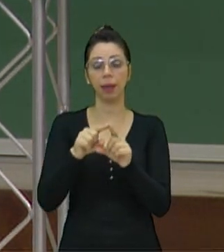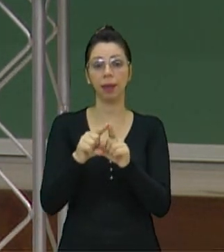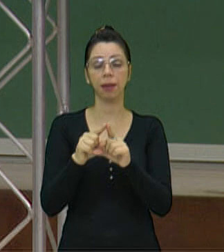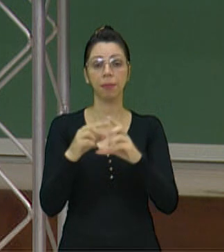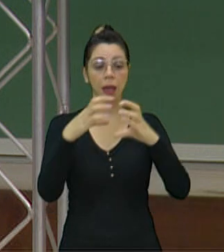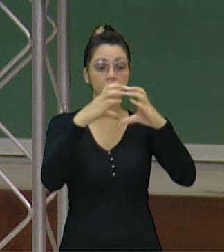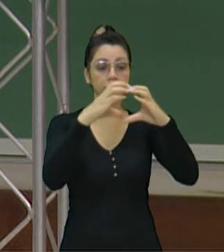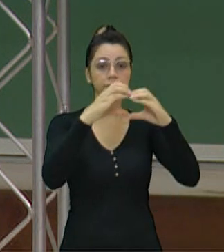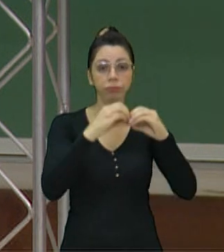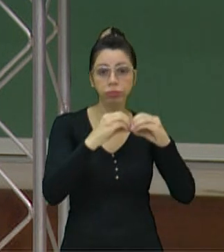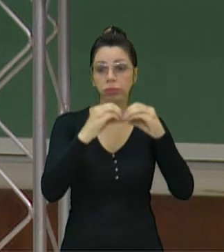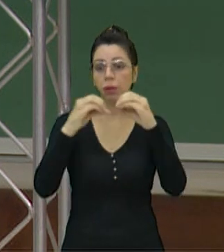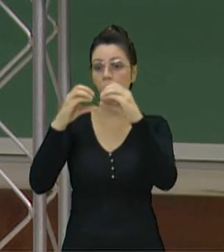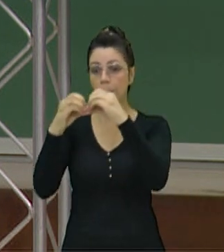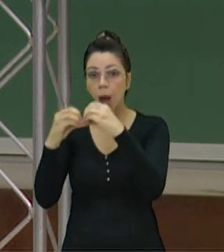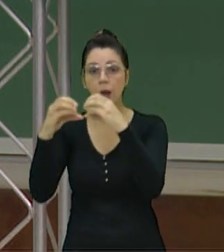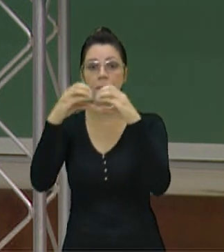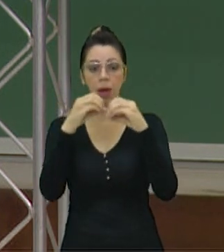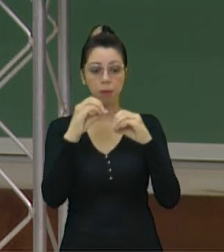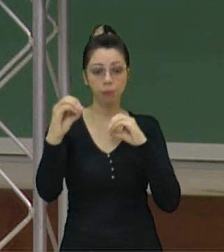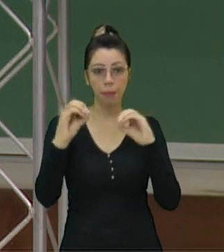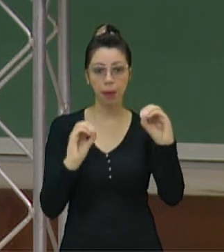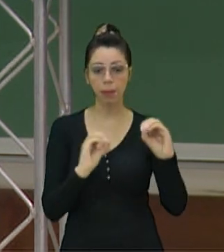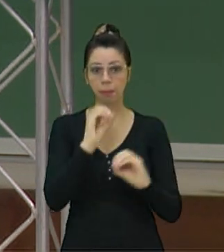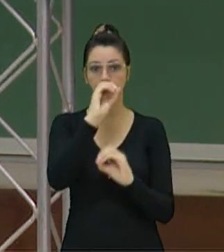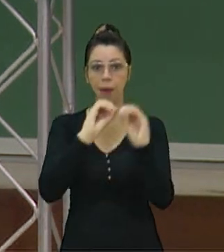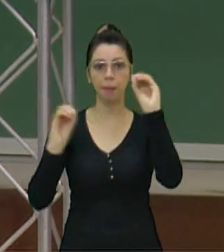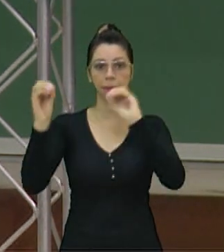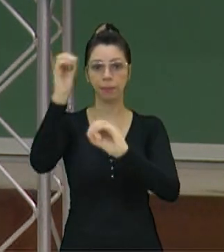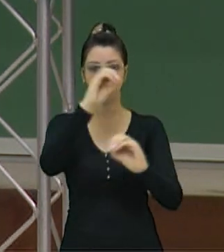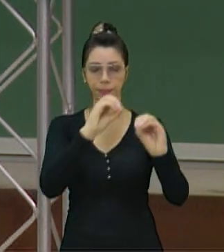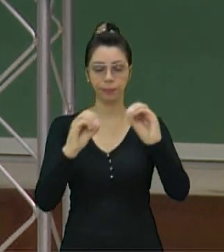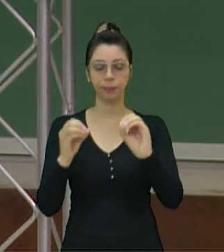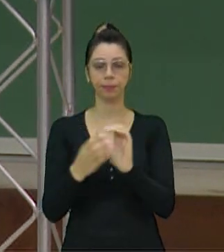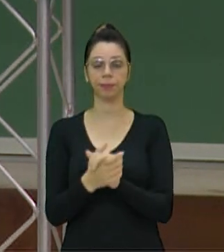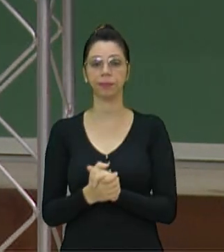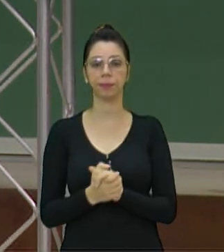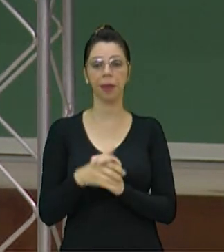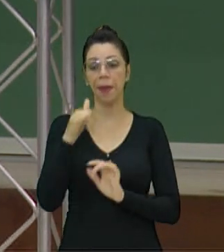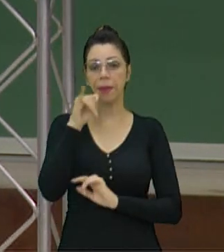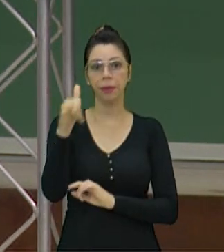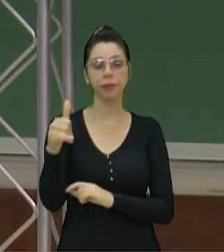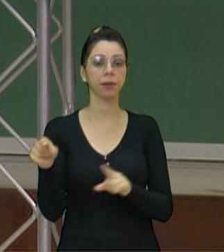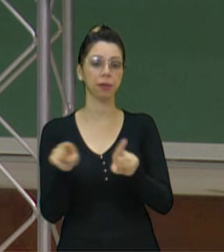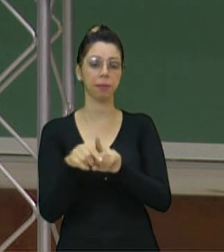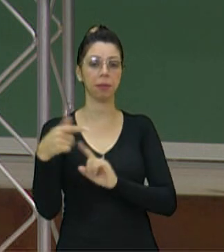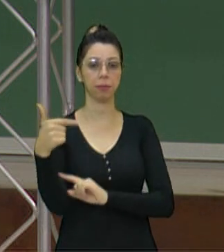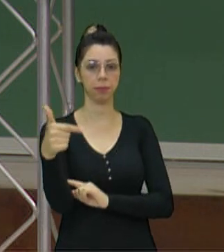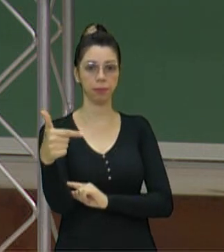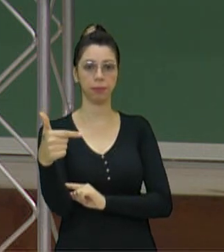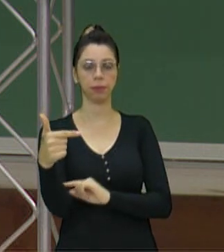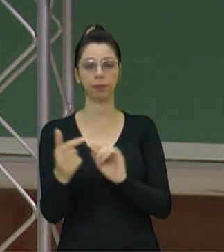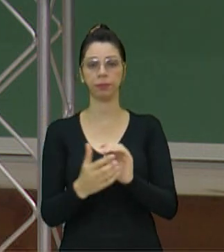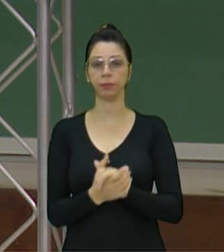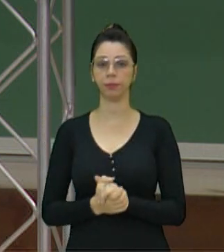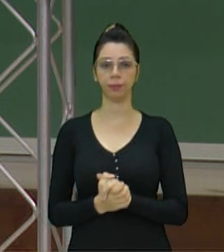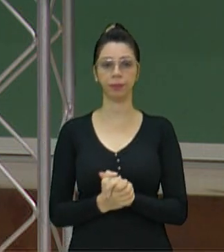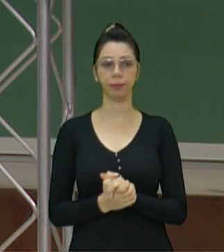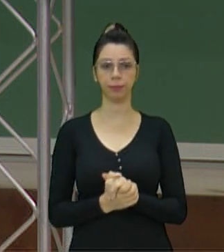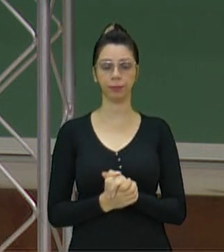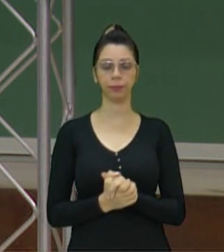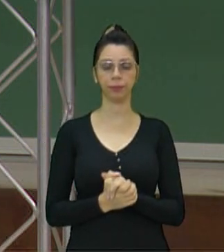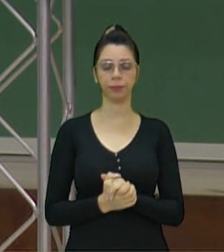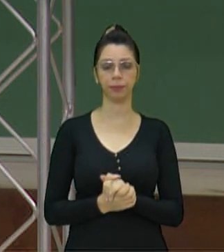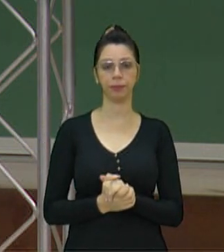seja, ela também é econômica, porque ela não tem o processo de gasto de energia ocasionado pela fecundação.